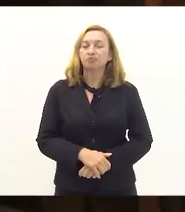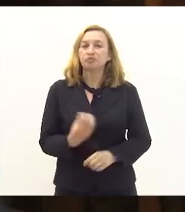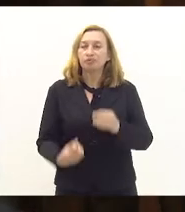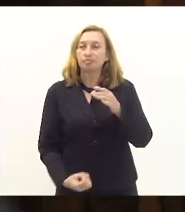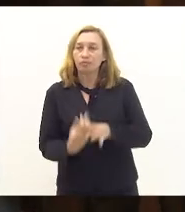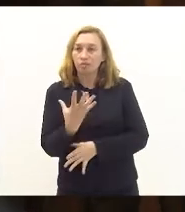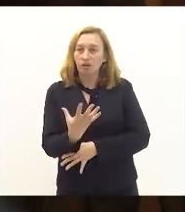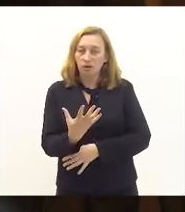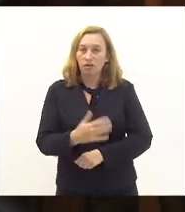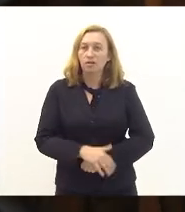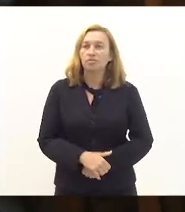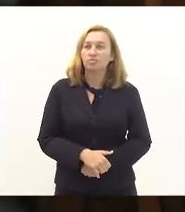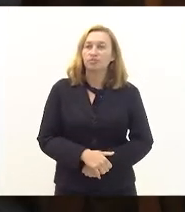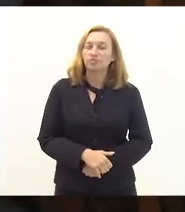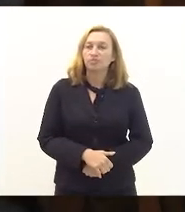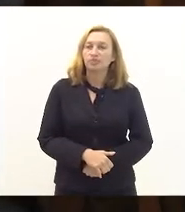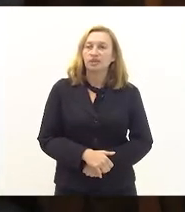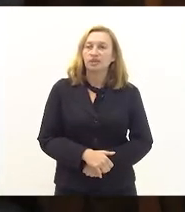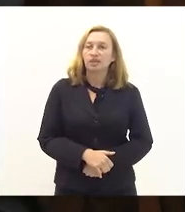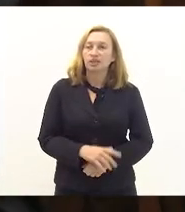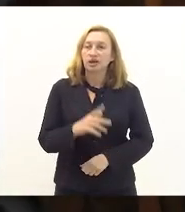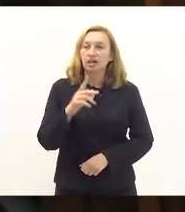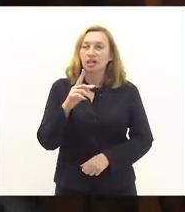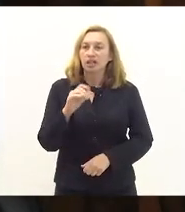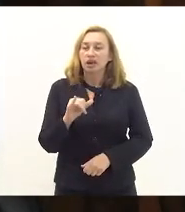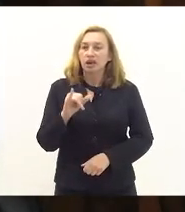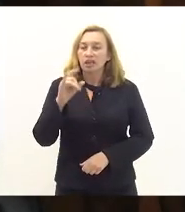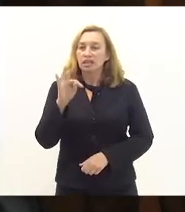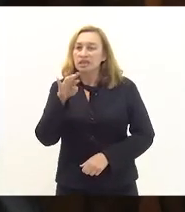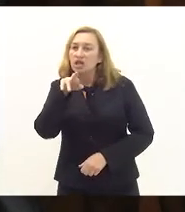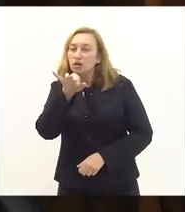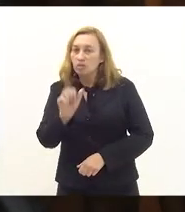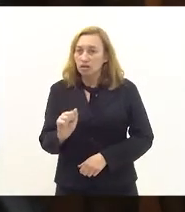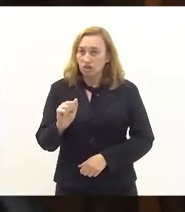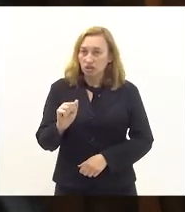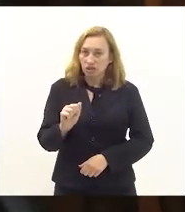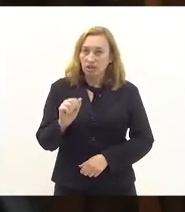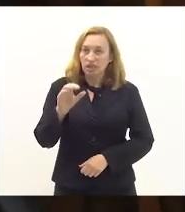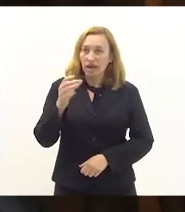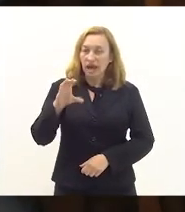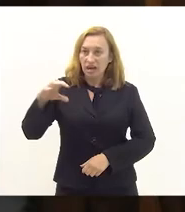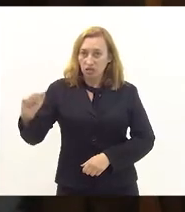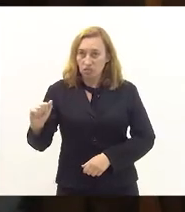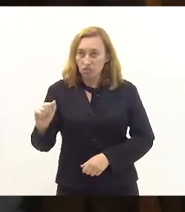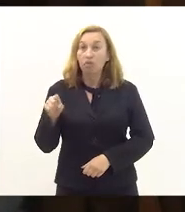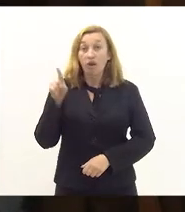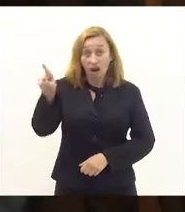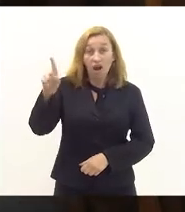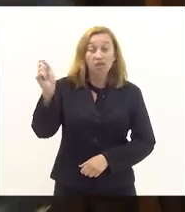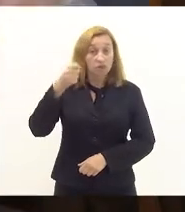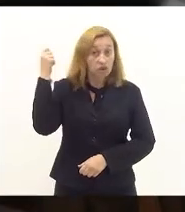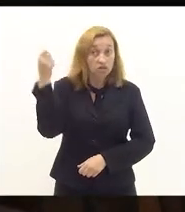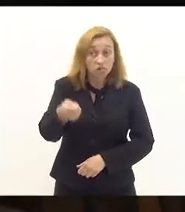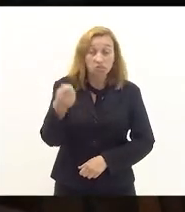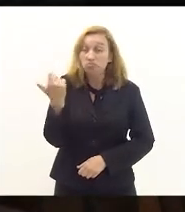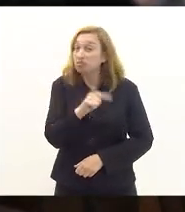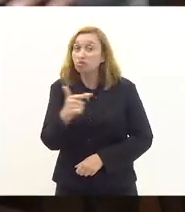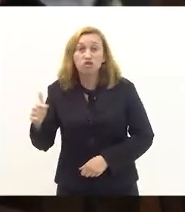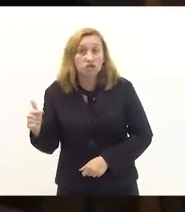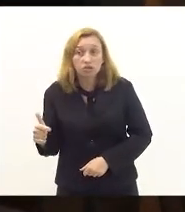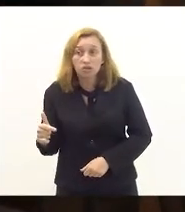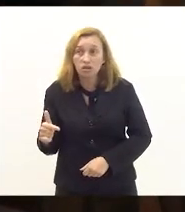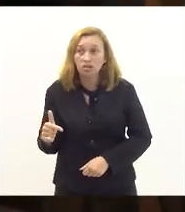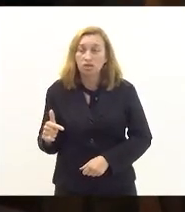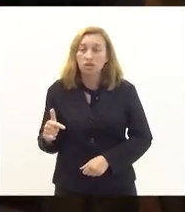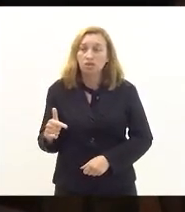a maior siderúrgica de aços finos do Brasil, lá no Rio Grande do Sul, que não tinha